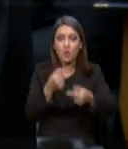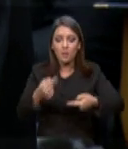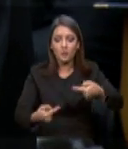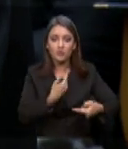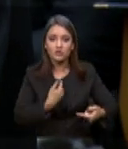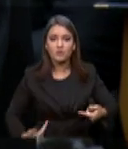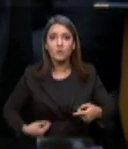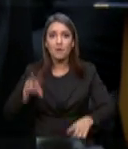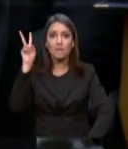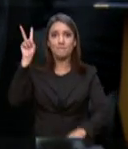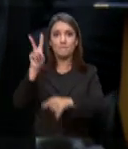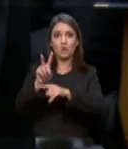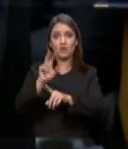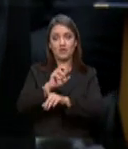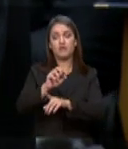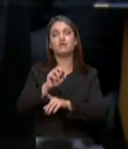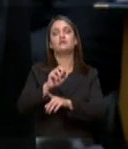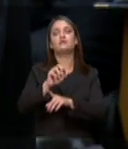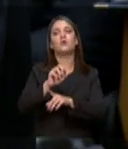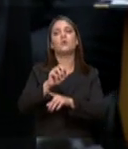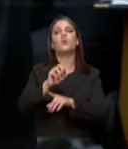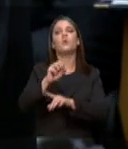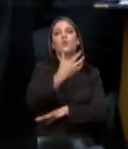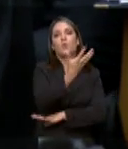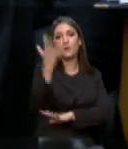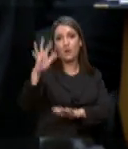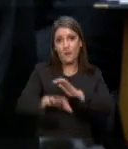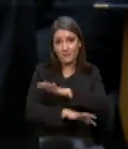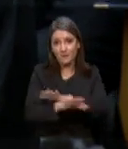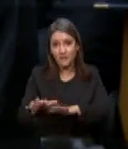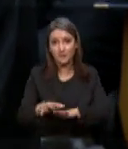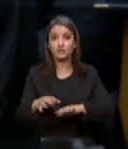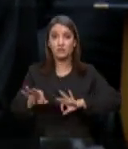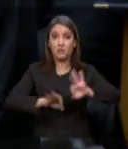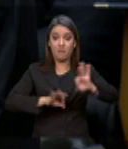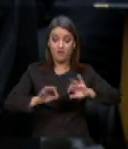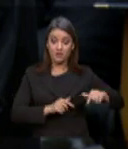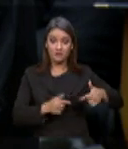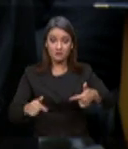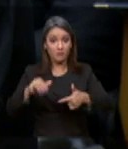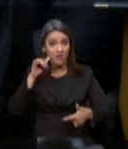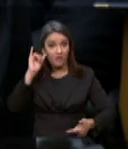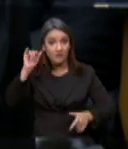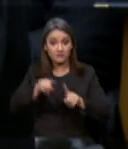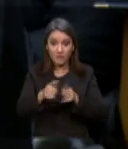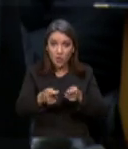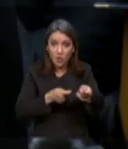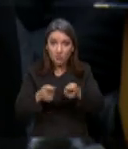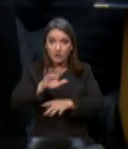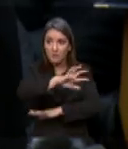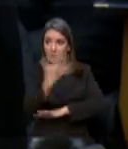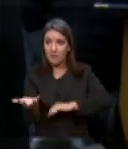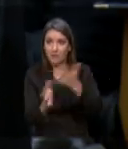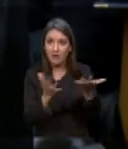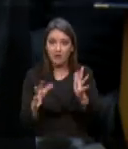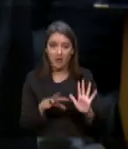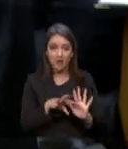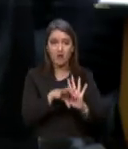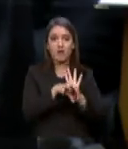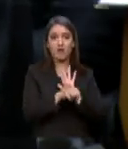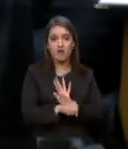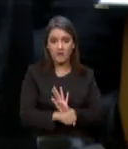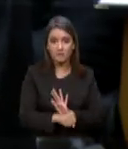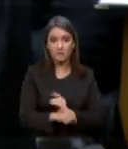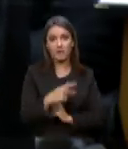de proteção socioambiental. O Plano de Ação para a Prevenção e Controle do Desmatamento na Amazônia Legal,